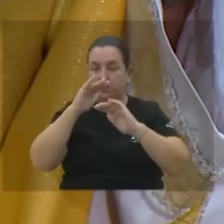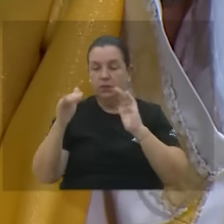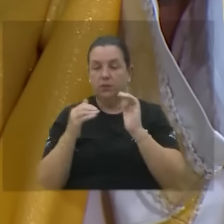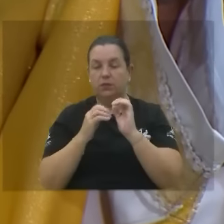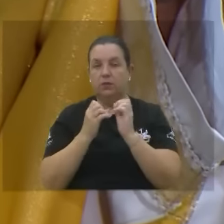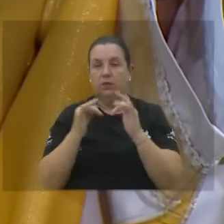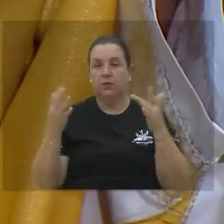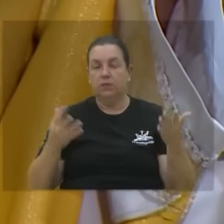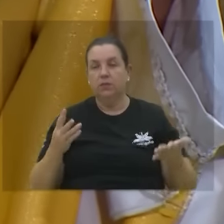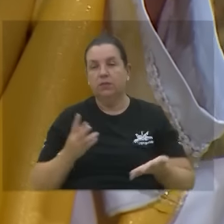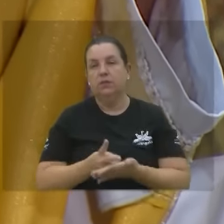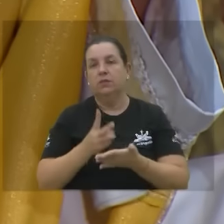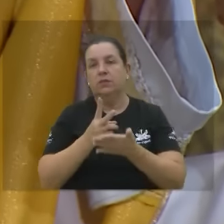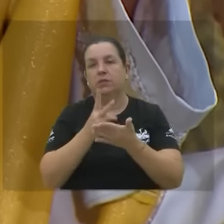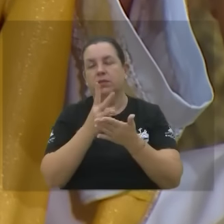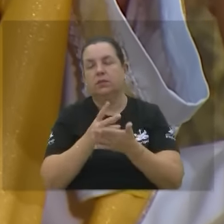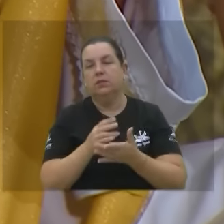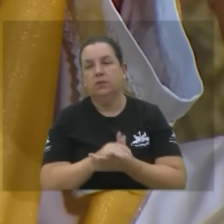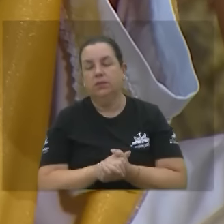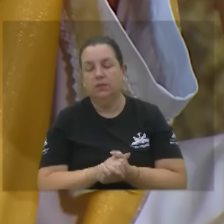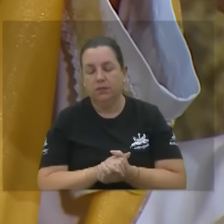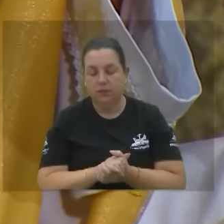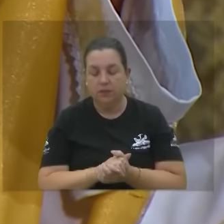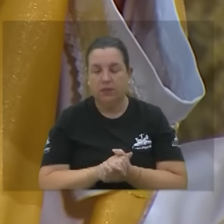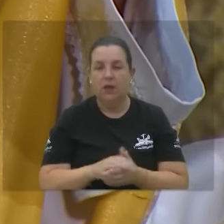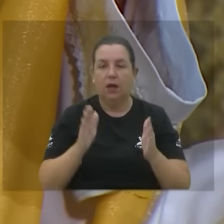honra, toda glória, agora e para sempre.